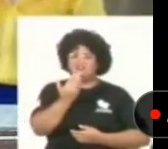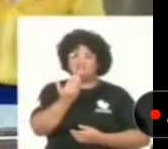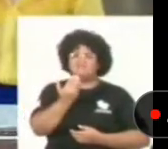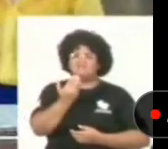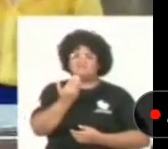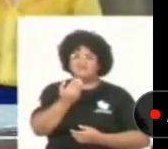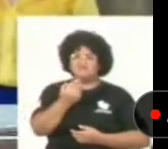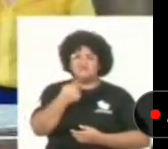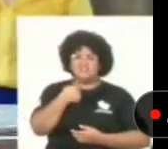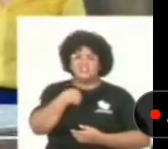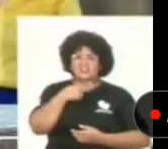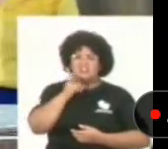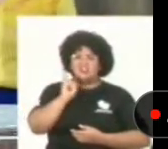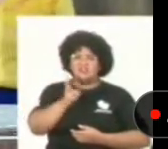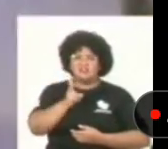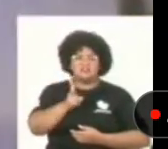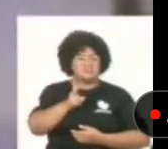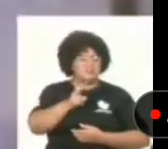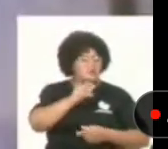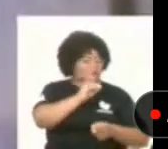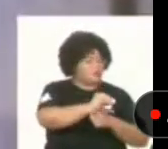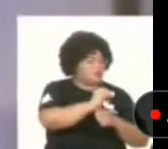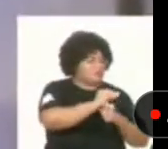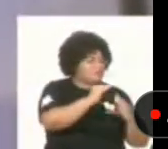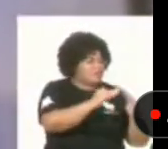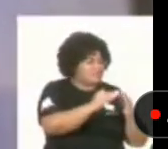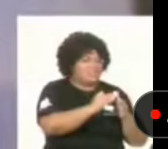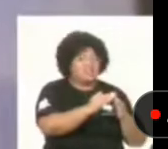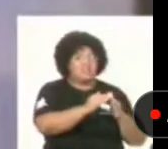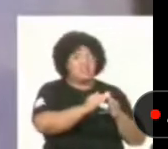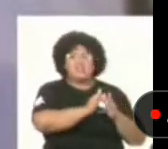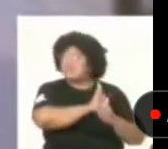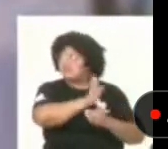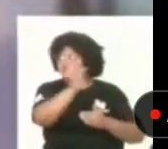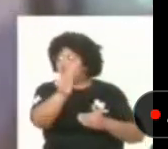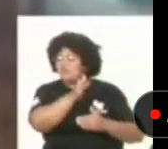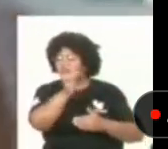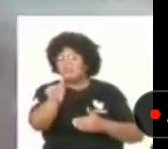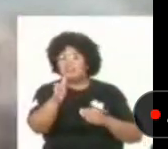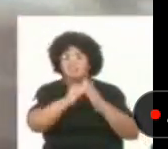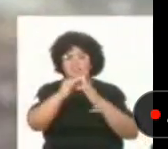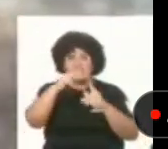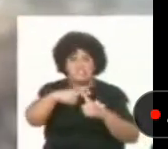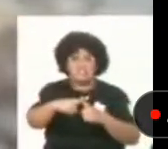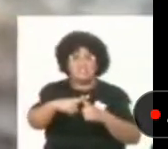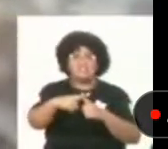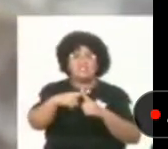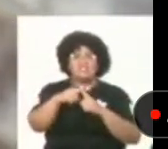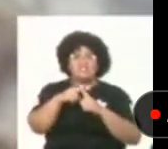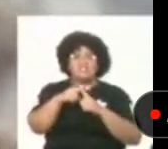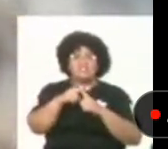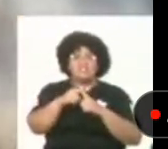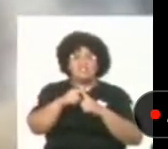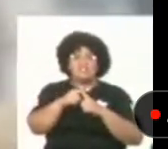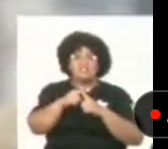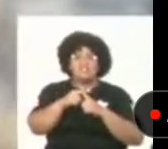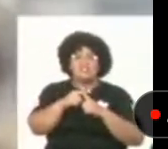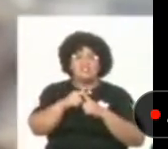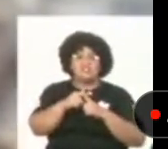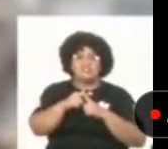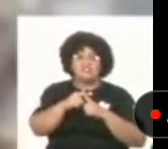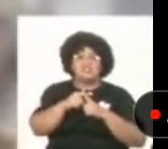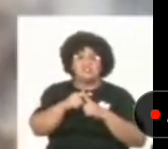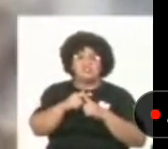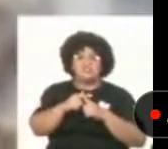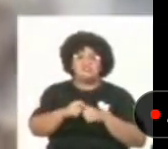Eu sempre fui uma dona de casa que servia a igreja. Fiquei 9 anos servindo. Fui